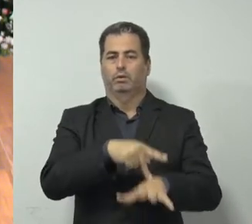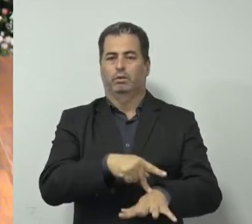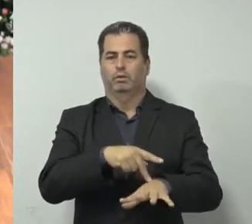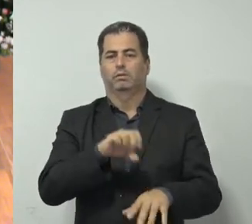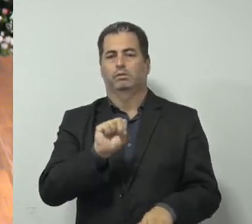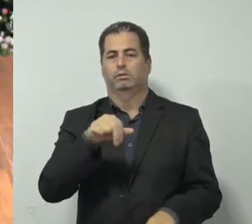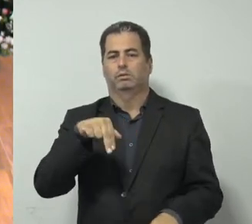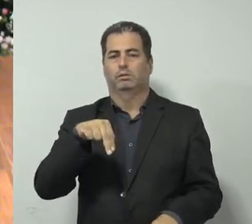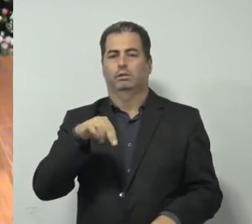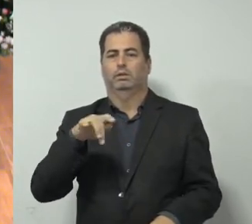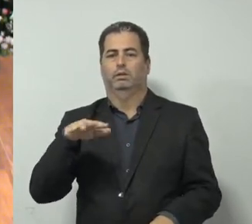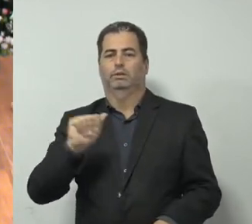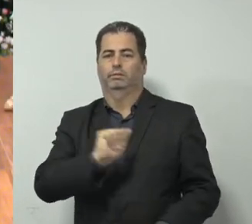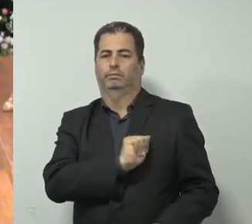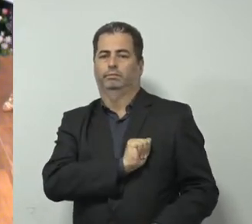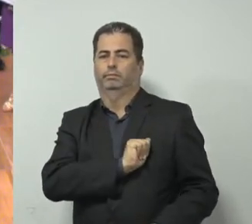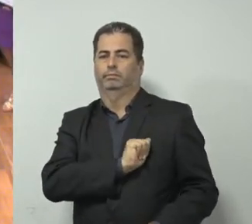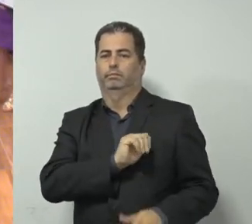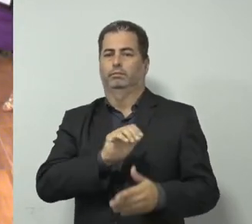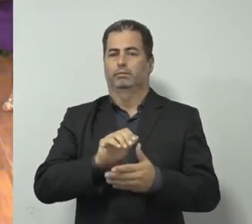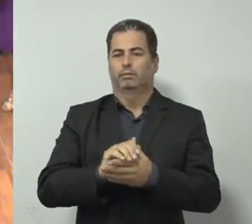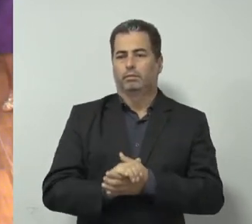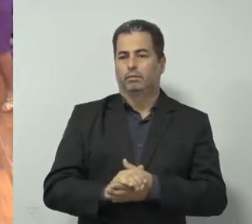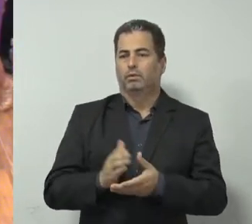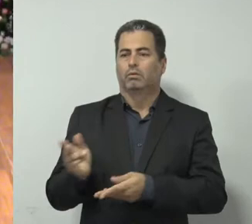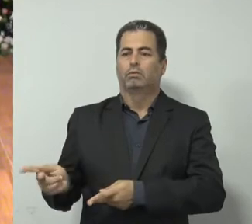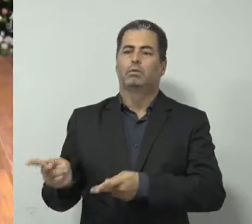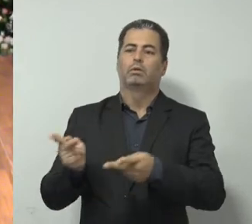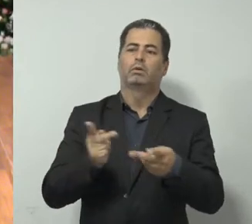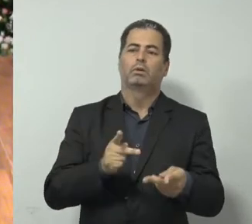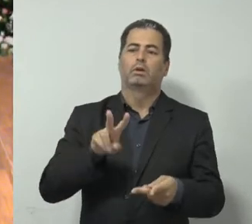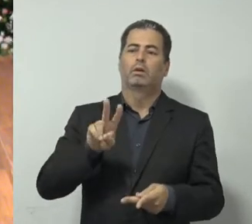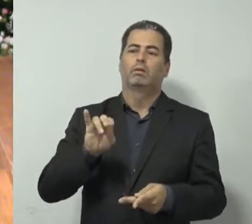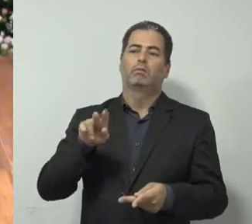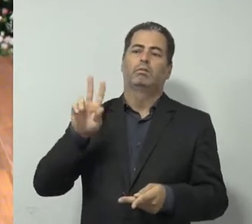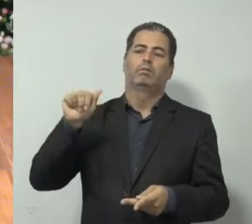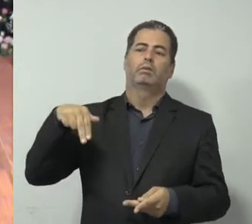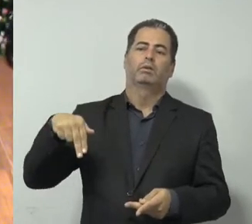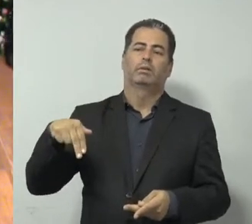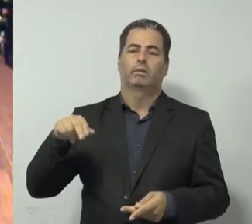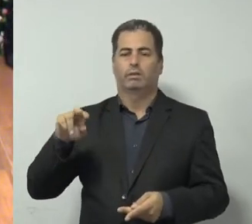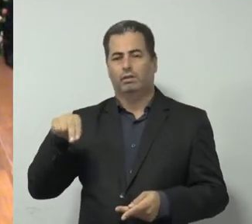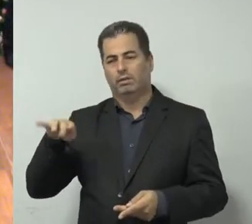e eu convido a primeira dama, deputada estadual Vivian Naves, para fazer a entrega.